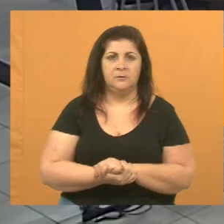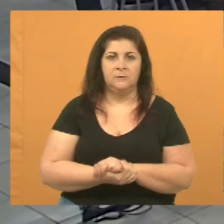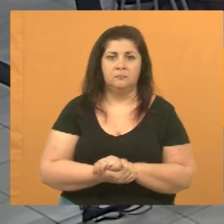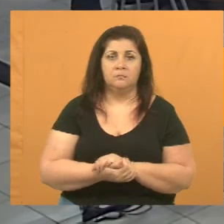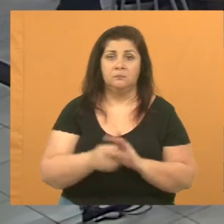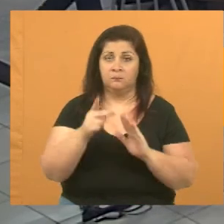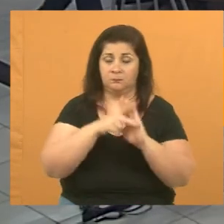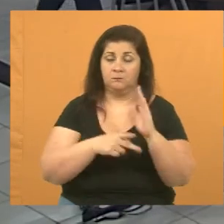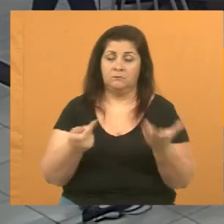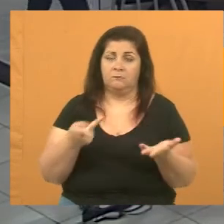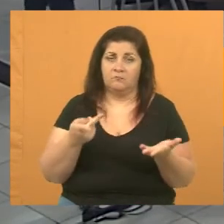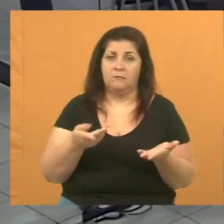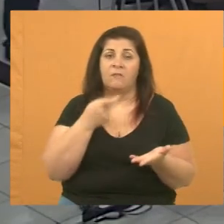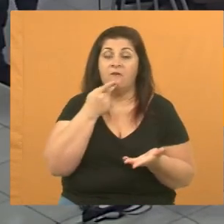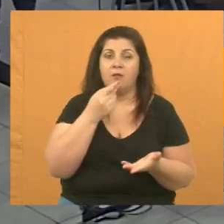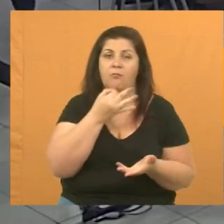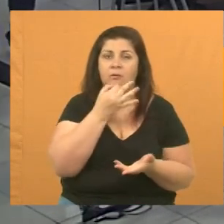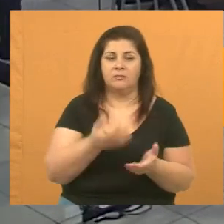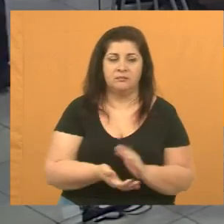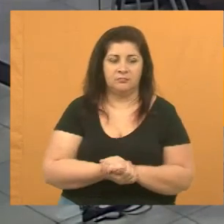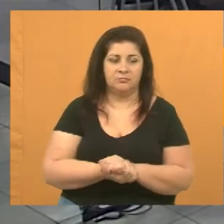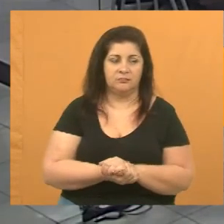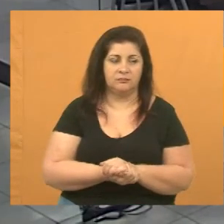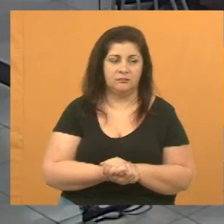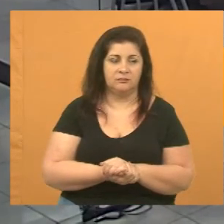O projeto está em discussão.